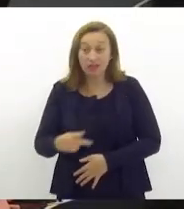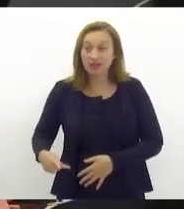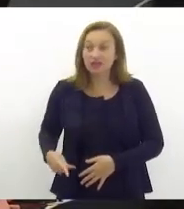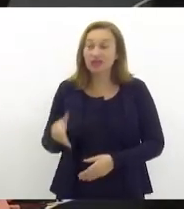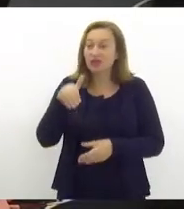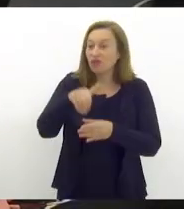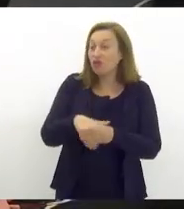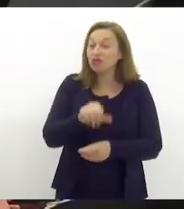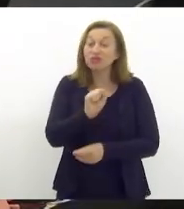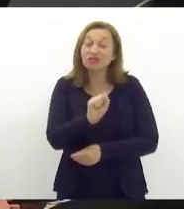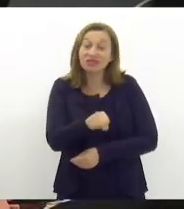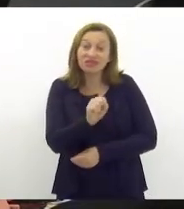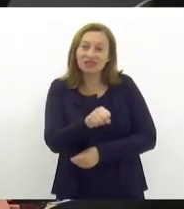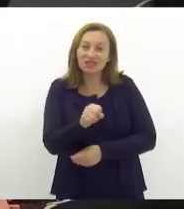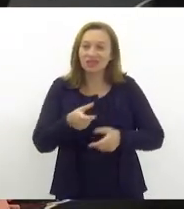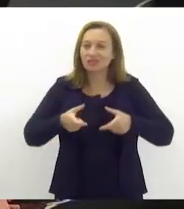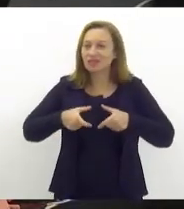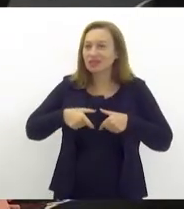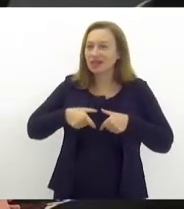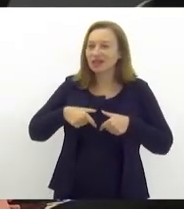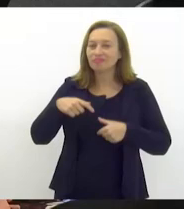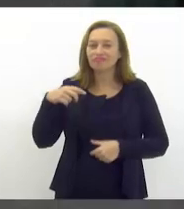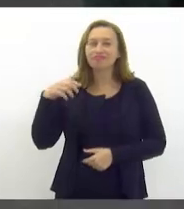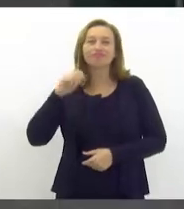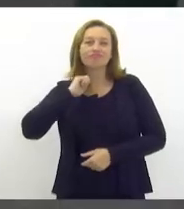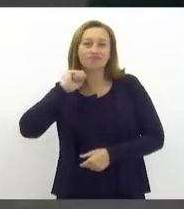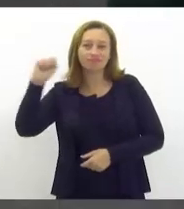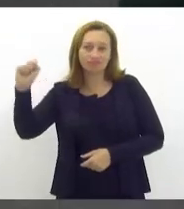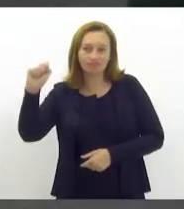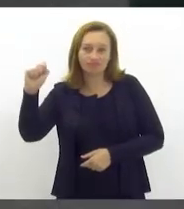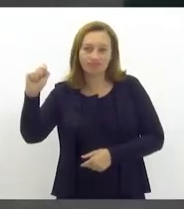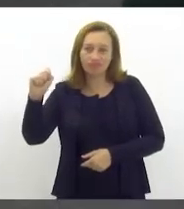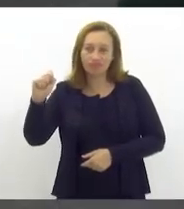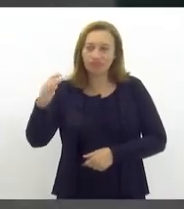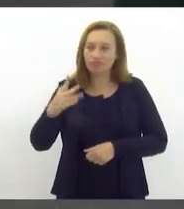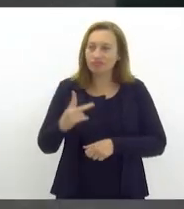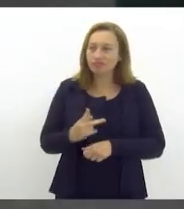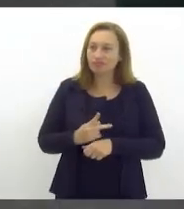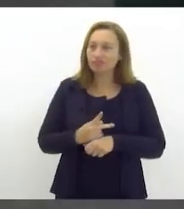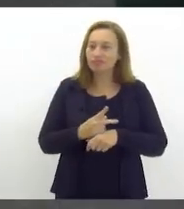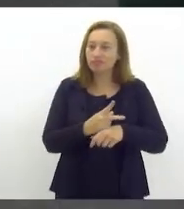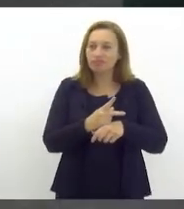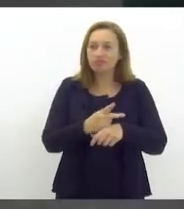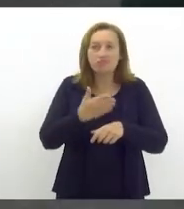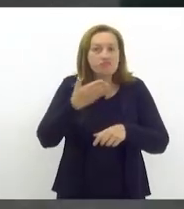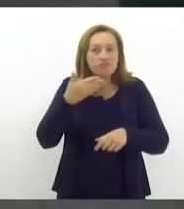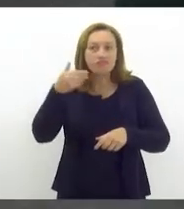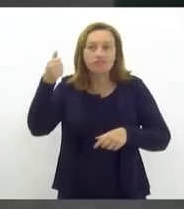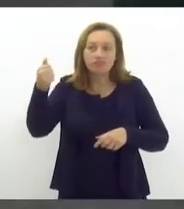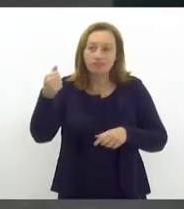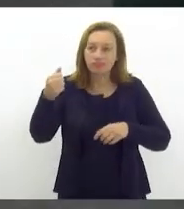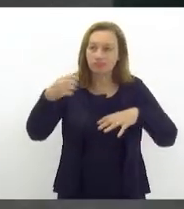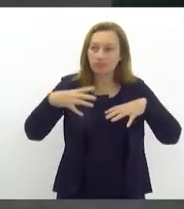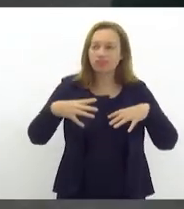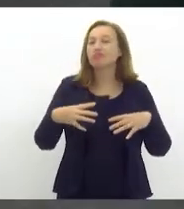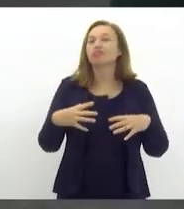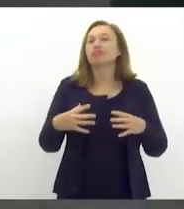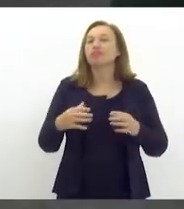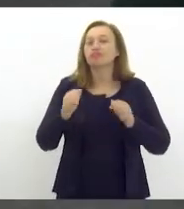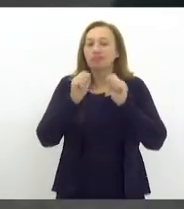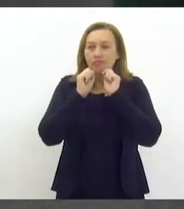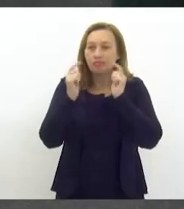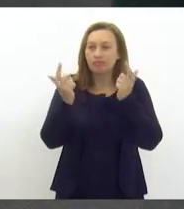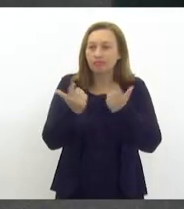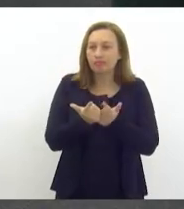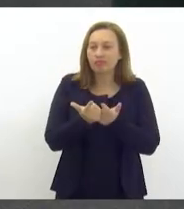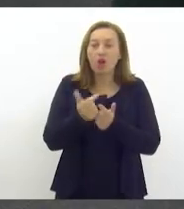voto aí favorável à medalha Tiradentes, a maior comenda da Assembleia Legislativa, a querida Margarete Menezes, uma